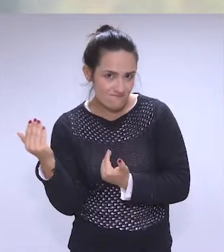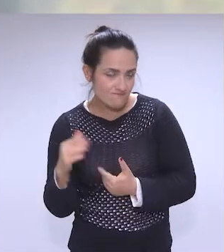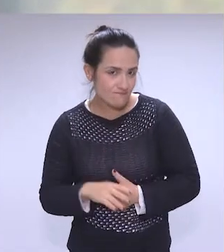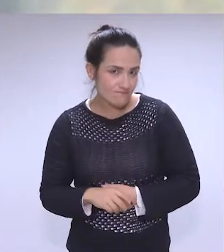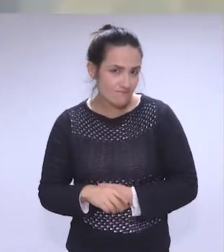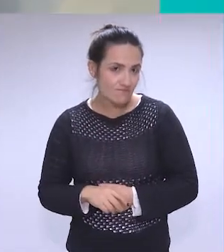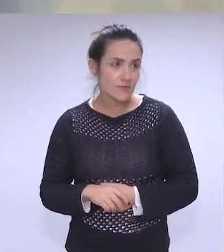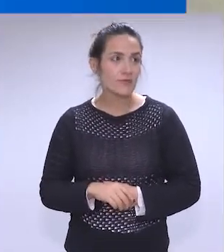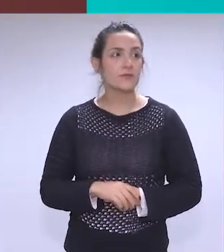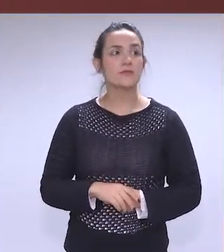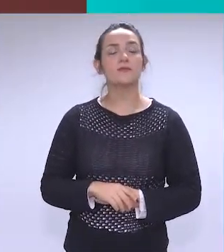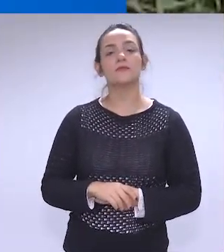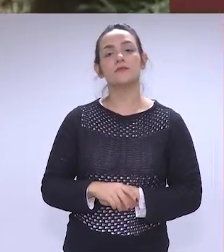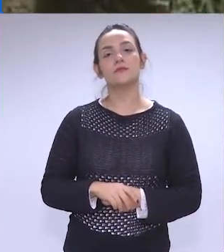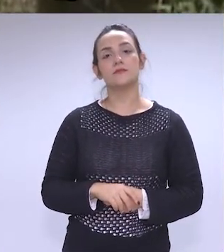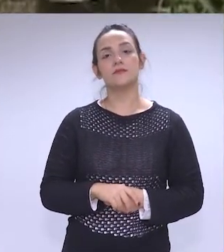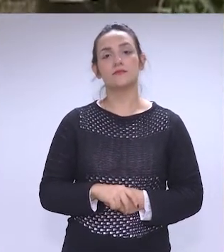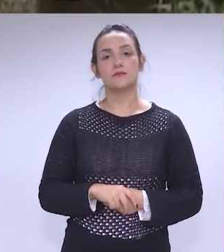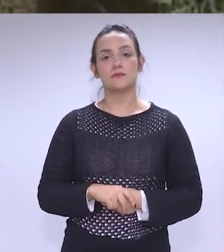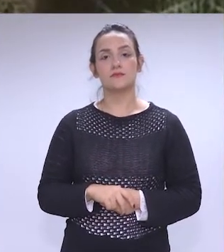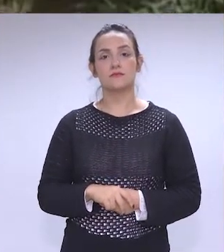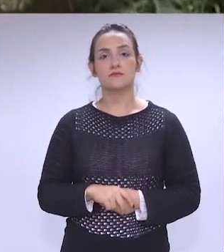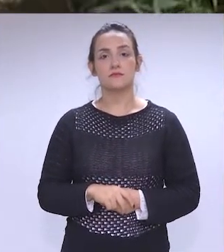ainda na adolescência?